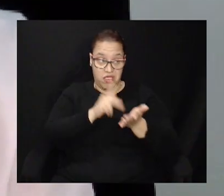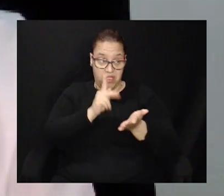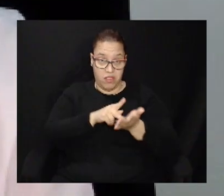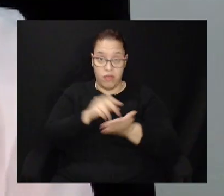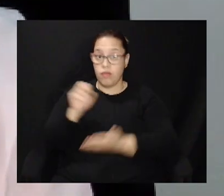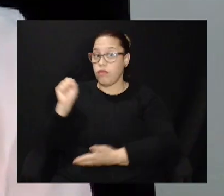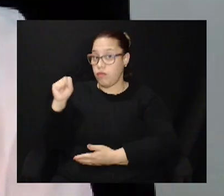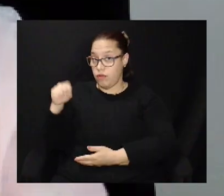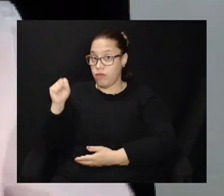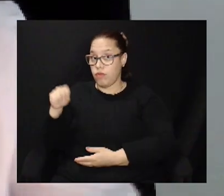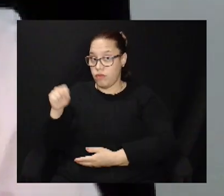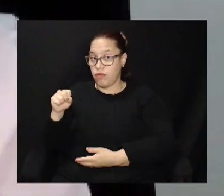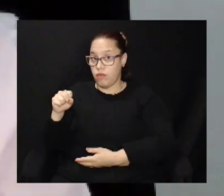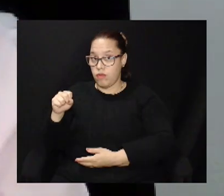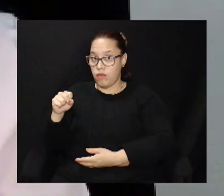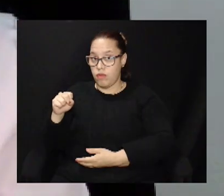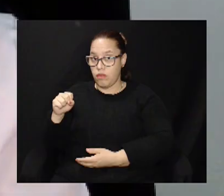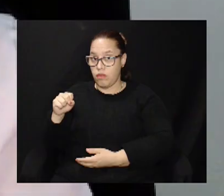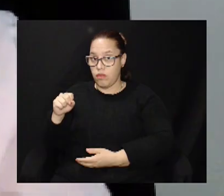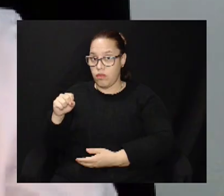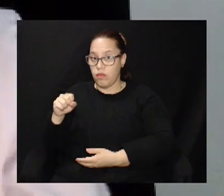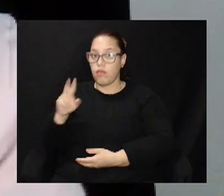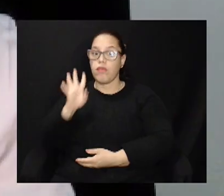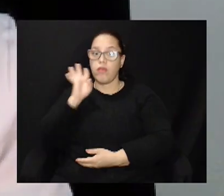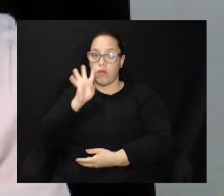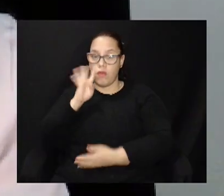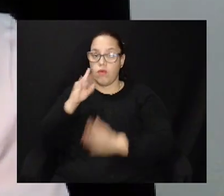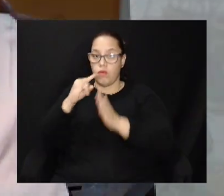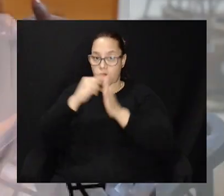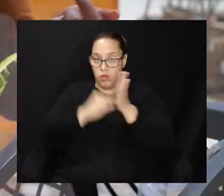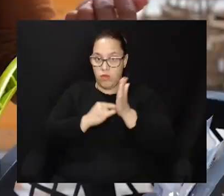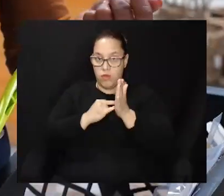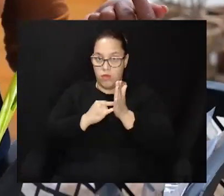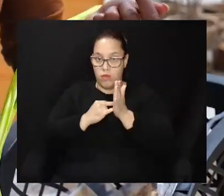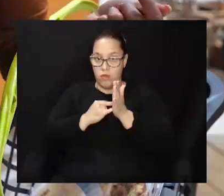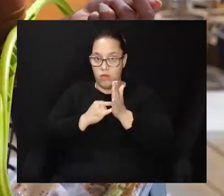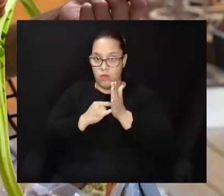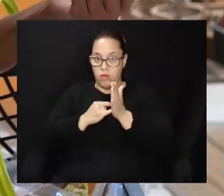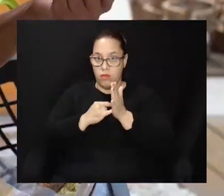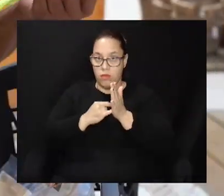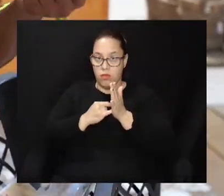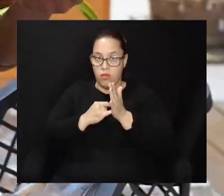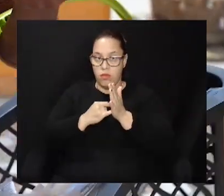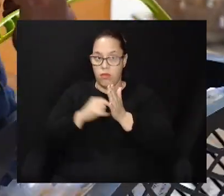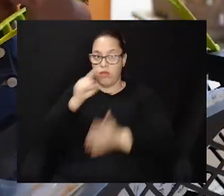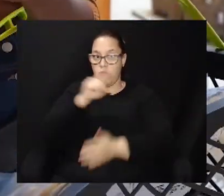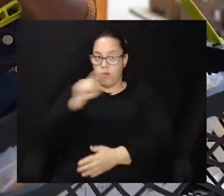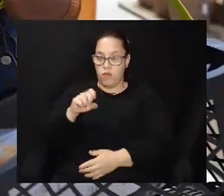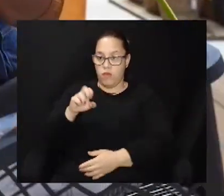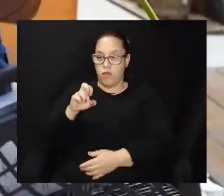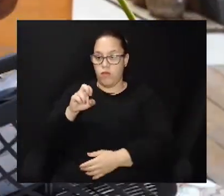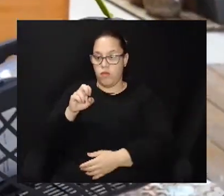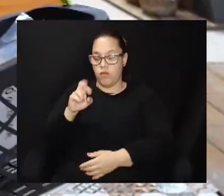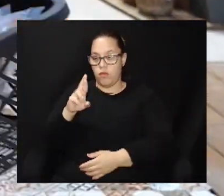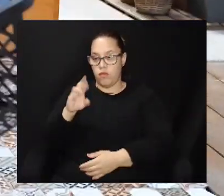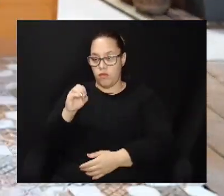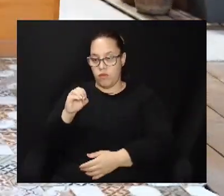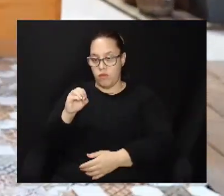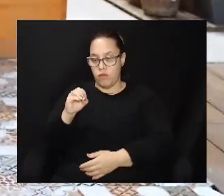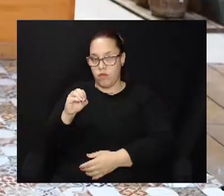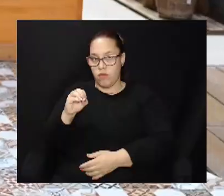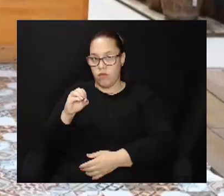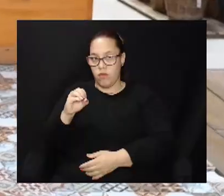Sim, é sempre legal a gente olhar para o rótulo, porque às vezes a gente tem essa noção assim, é zero açúcar, mas tem ali outro tipo de carboidrato